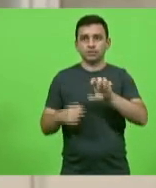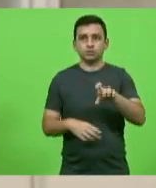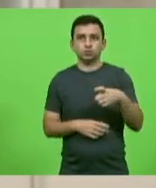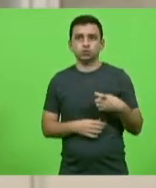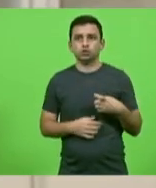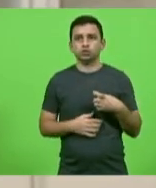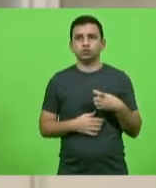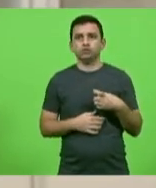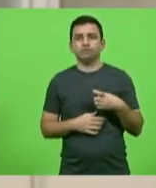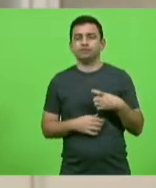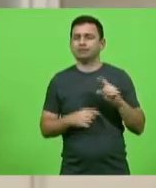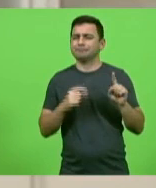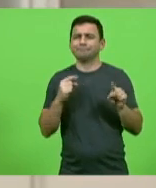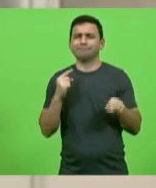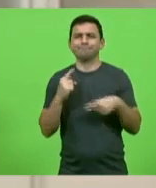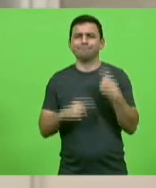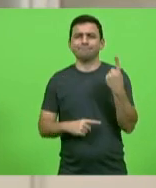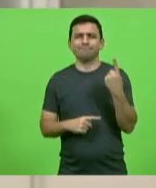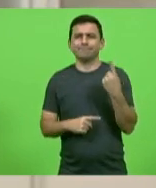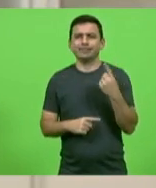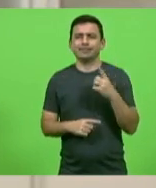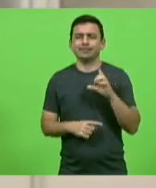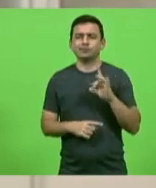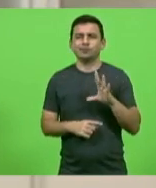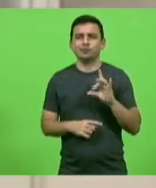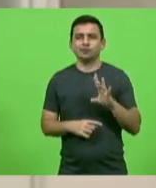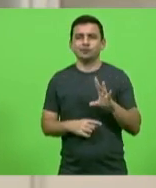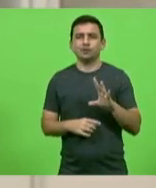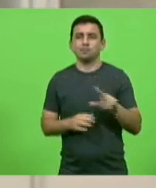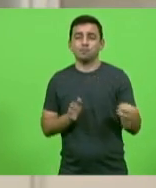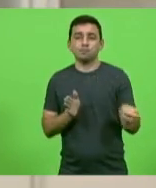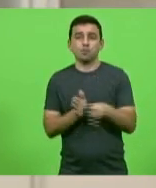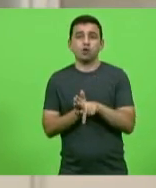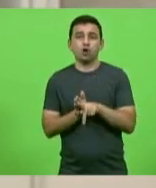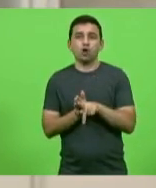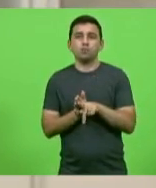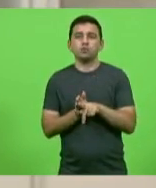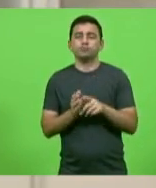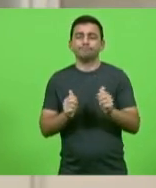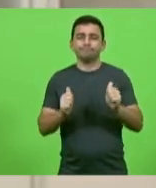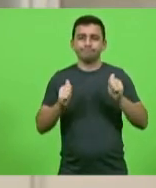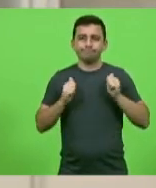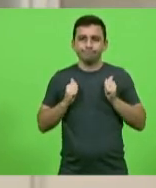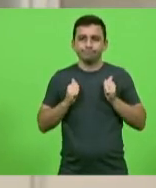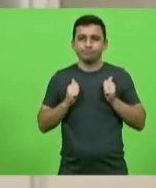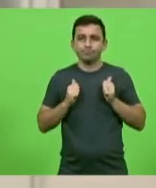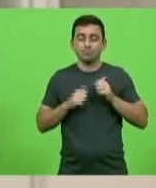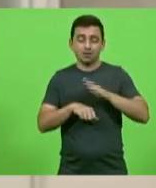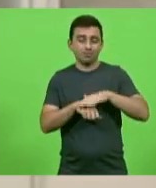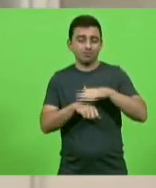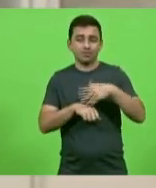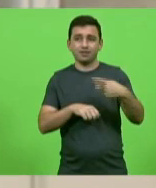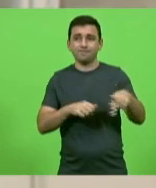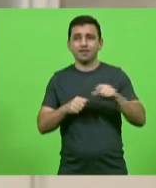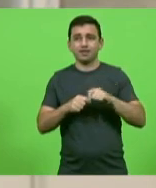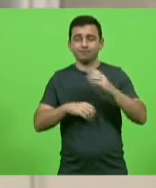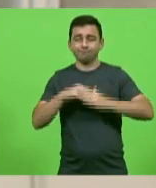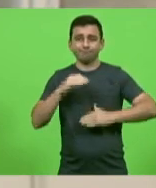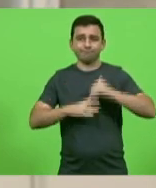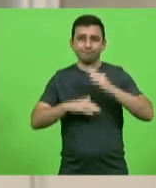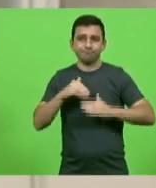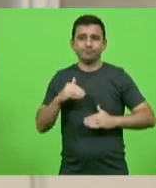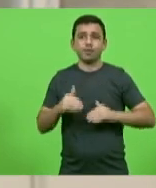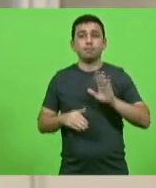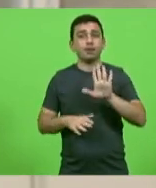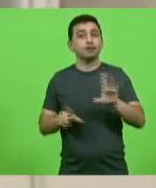Executivo não decorre exclusivamente de atos omissivos por ele praticados Mas